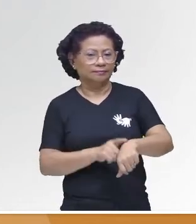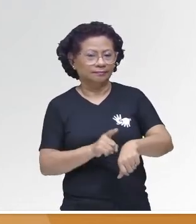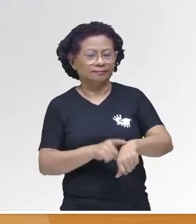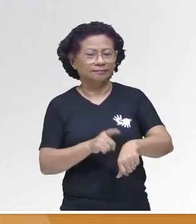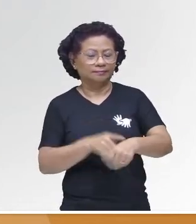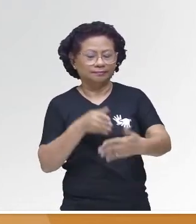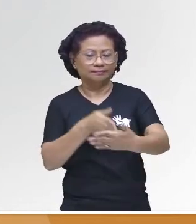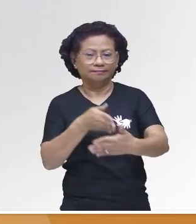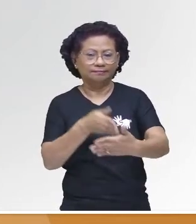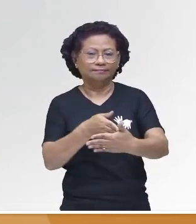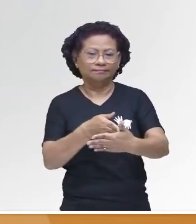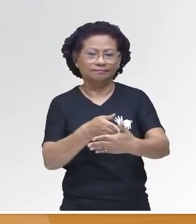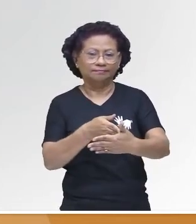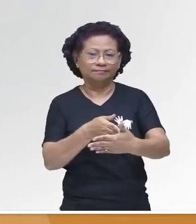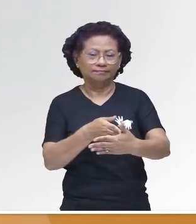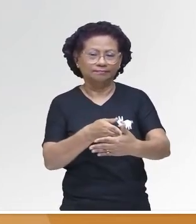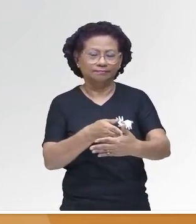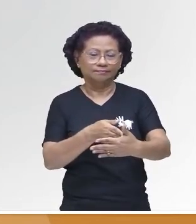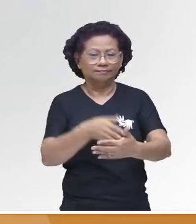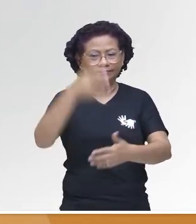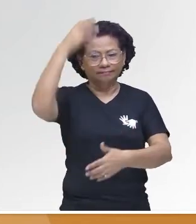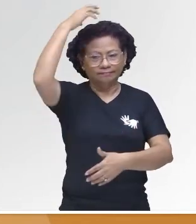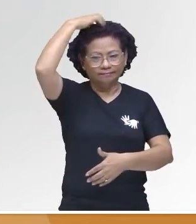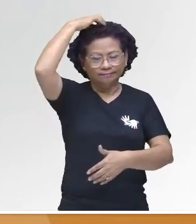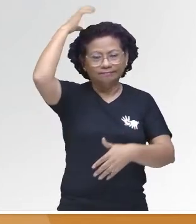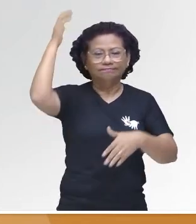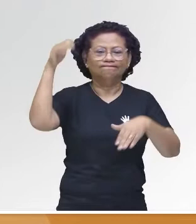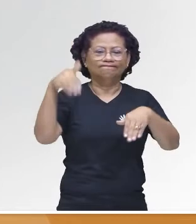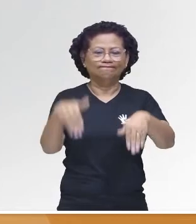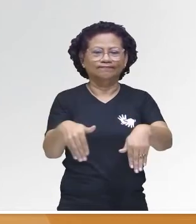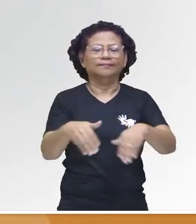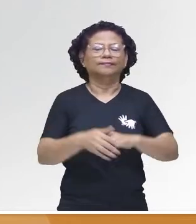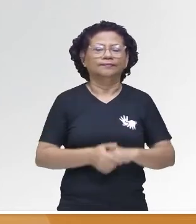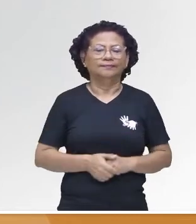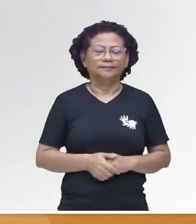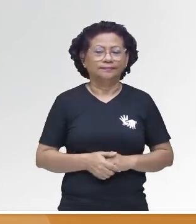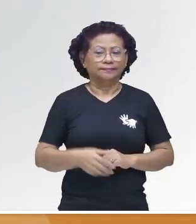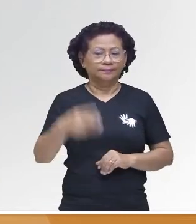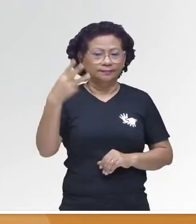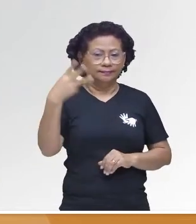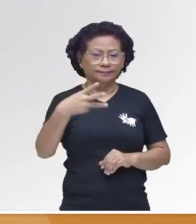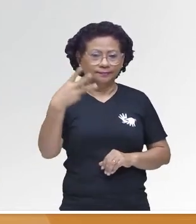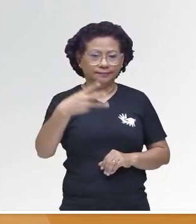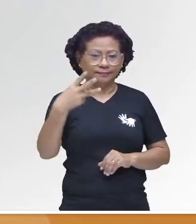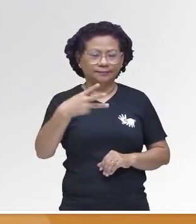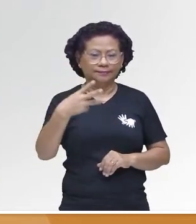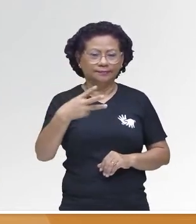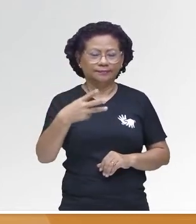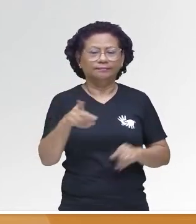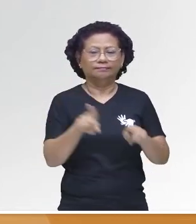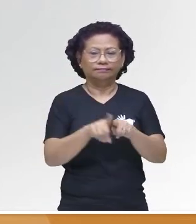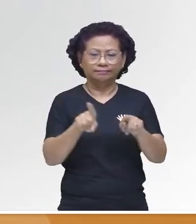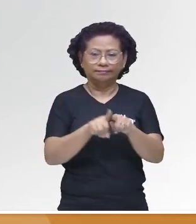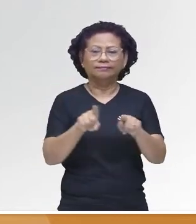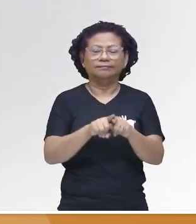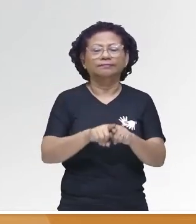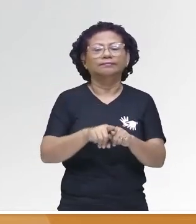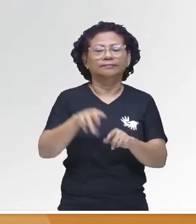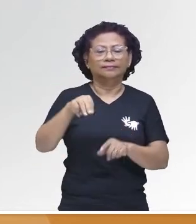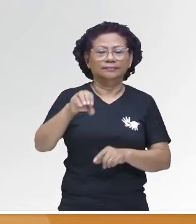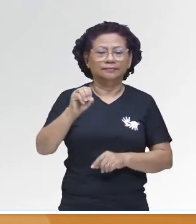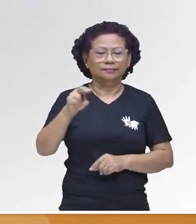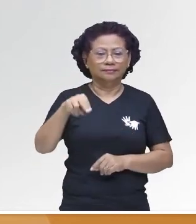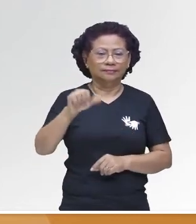poderes imperiais. Tá? E os restauradores? Esses aqui são monarquistas, mas eles querem quem? Querem o retorno de